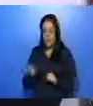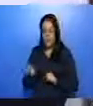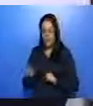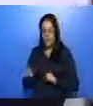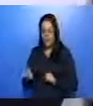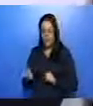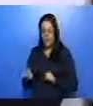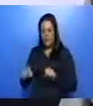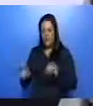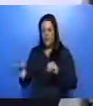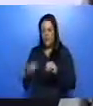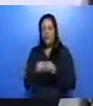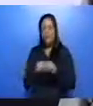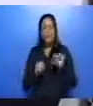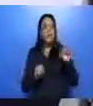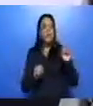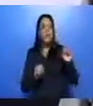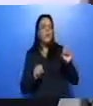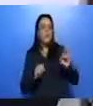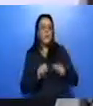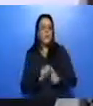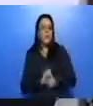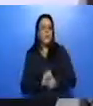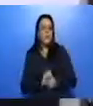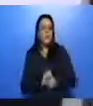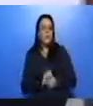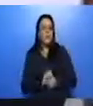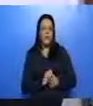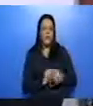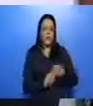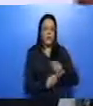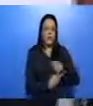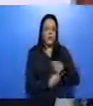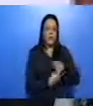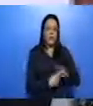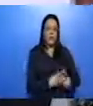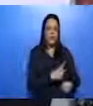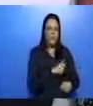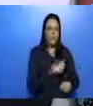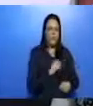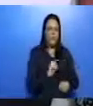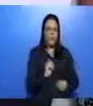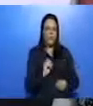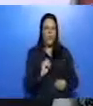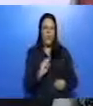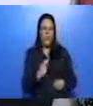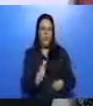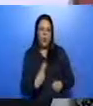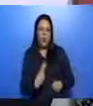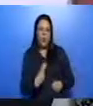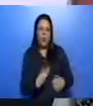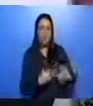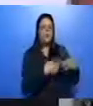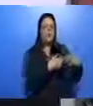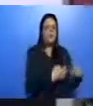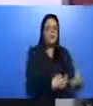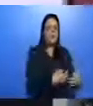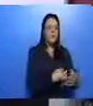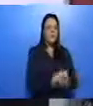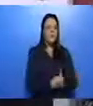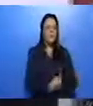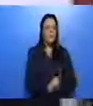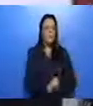Ou o substantivo abstrato, certeza? Abstrato, eu toco certeza? Não, eu toco substantivo